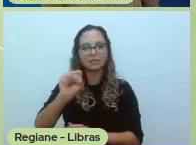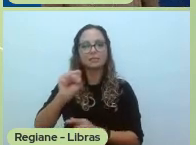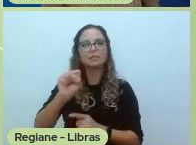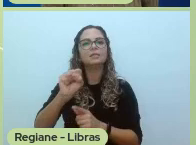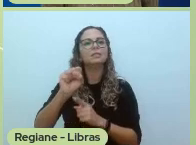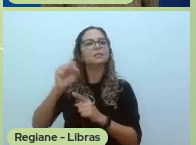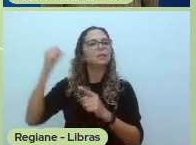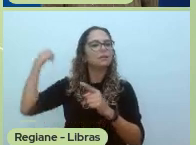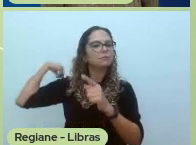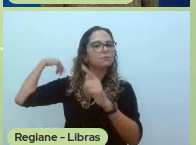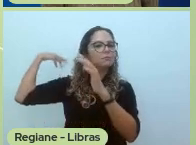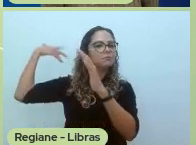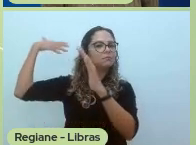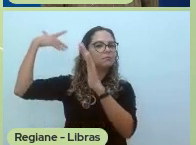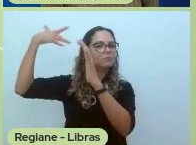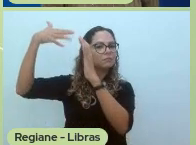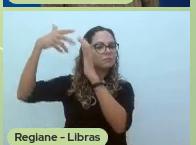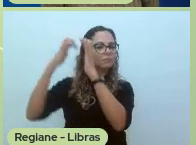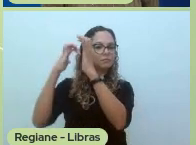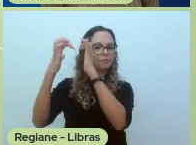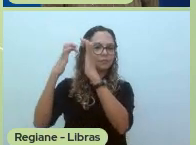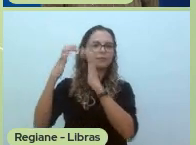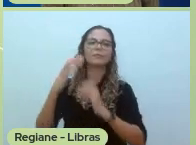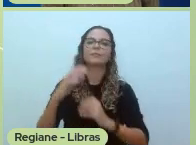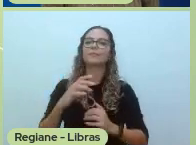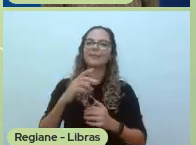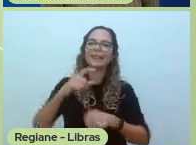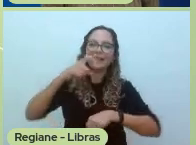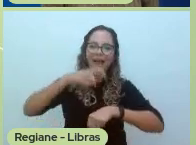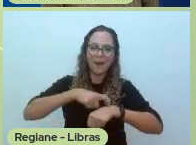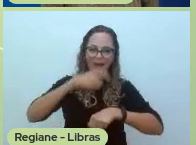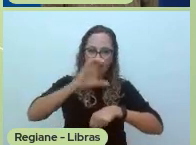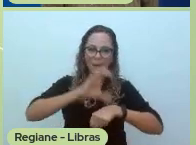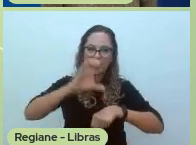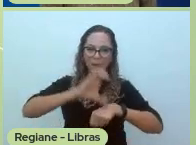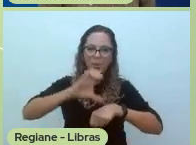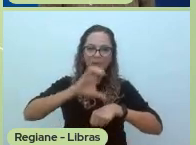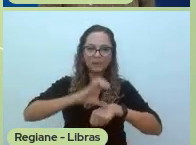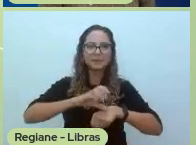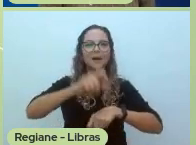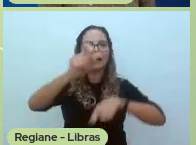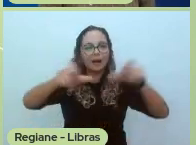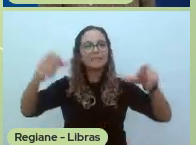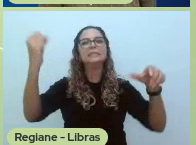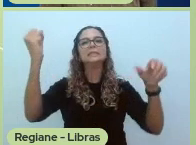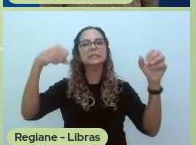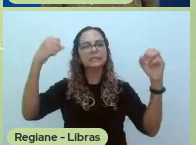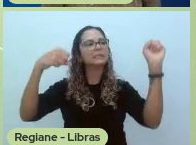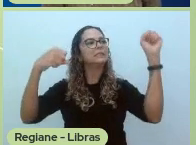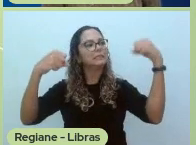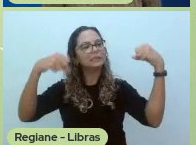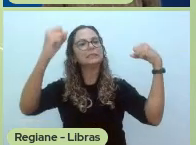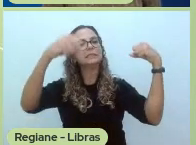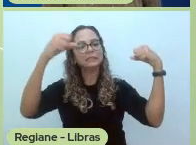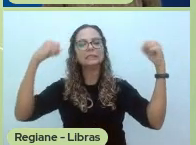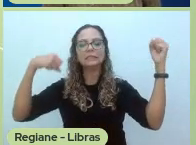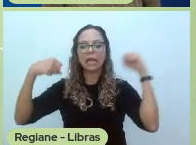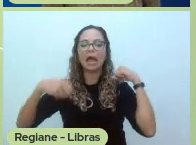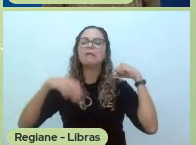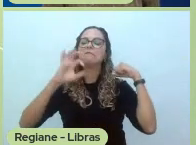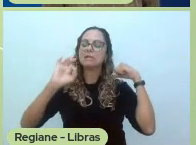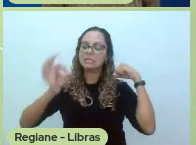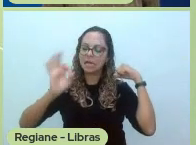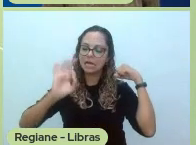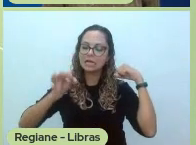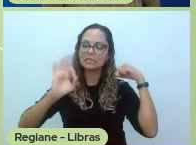nesses momentos. Na hora do curso, todo mundo, é verdade, às vezes eu faço isso. Mas na hora que vai contratar, que vai dar o feedback, que vai avaliar